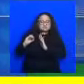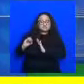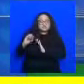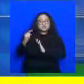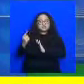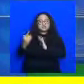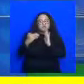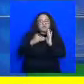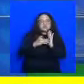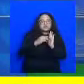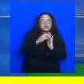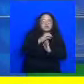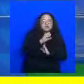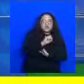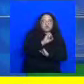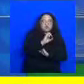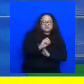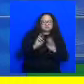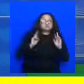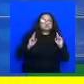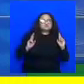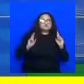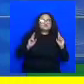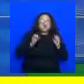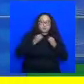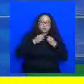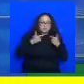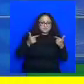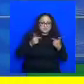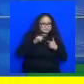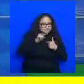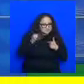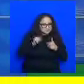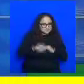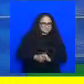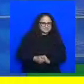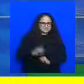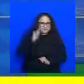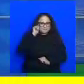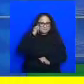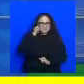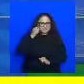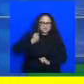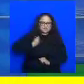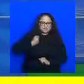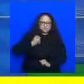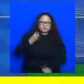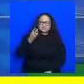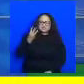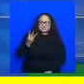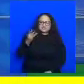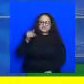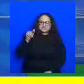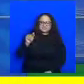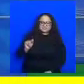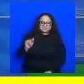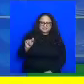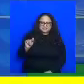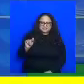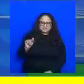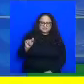0 a 80. Estamos na torcida, boa sorte para você. Bola preta, número